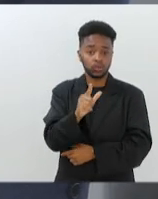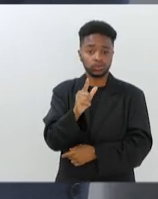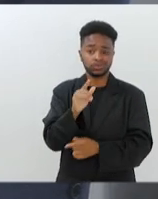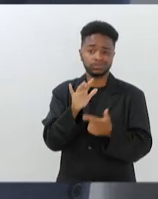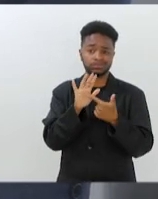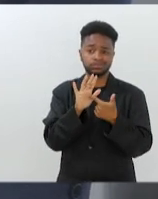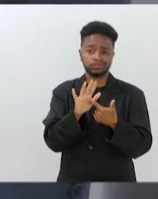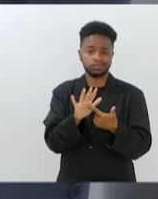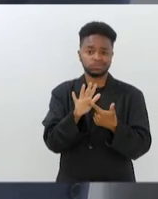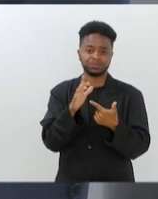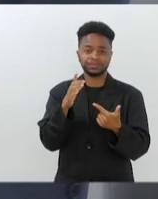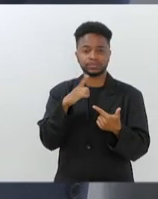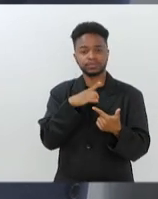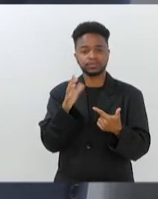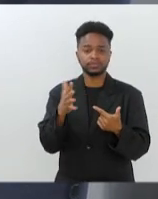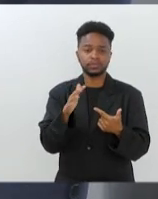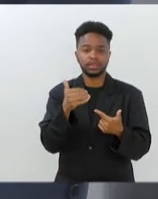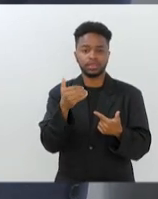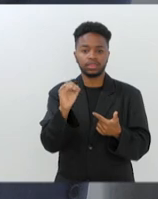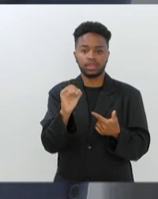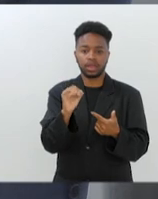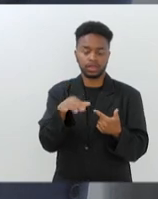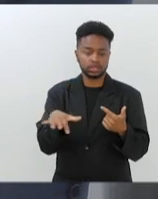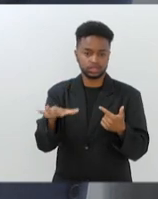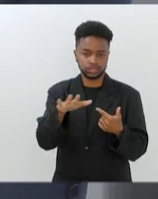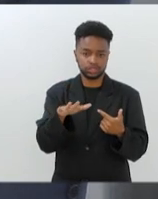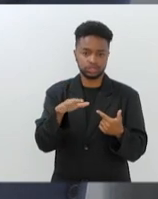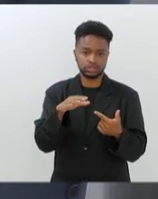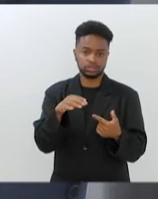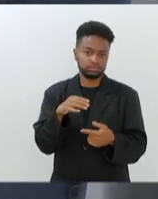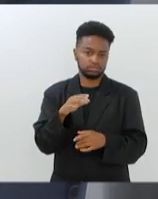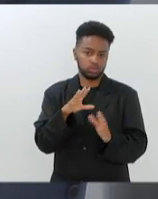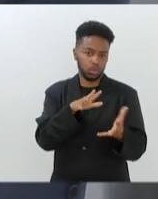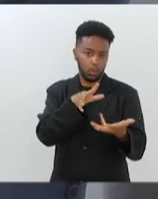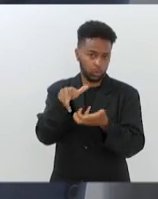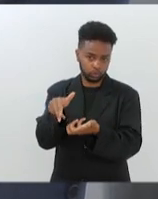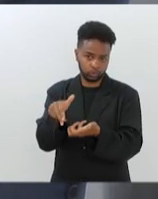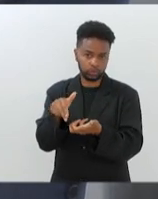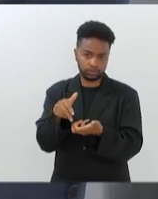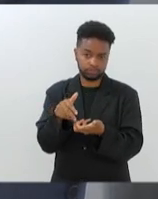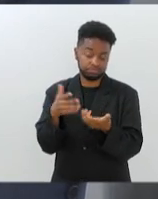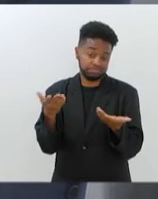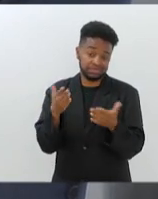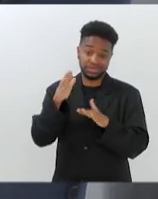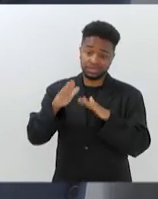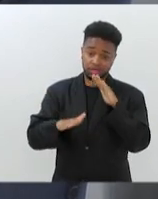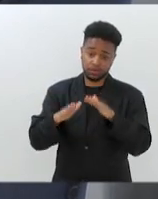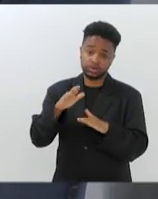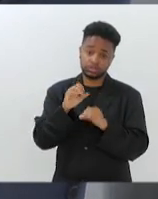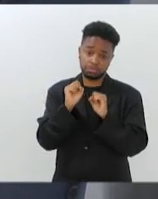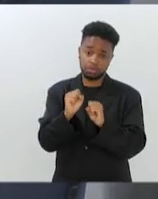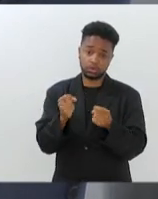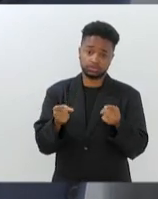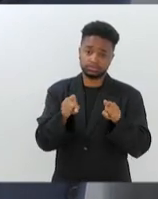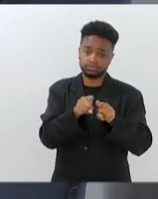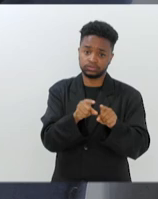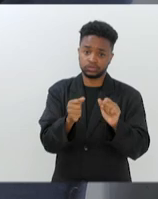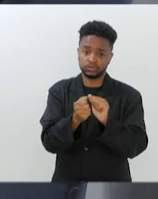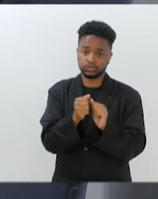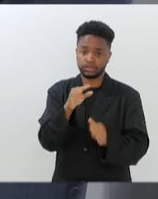10 setores 10 conglomerados no mundo que potencialmente poderiam ser parceiros da